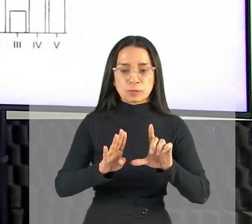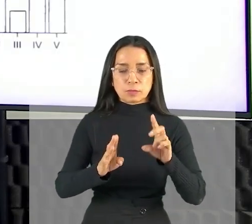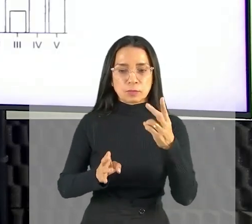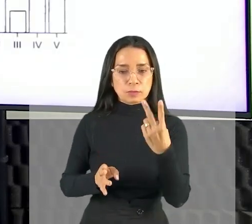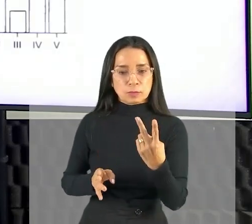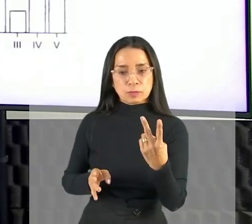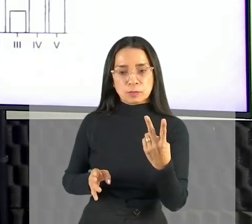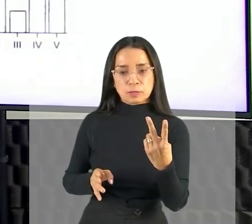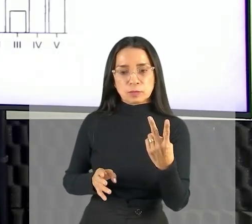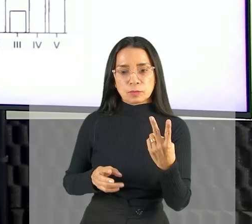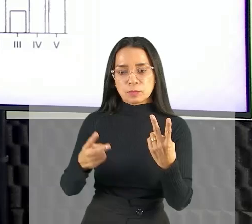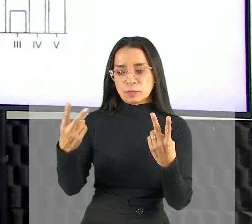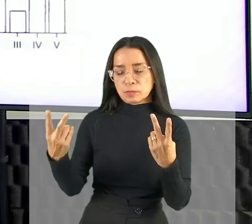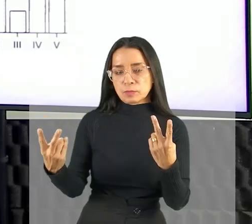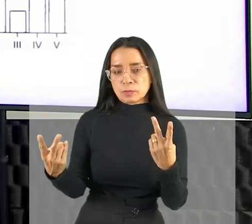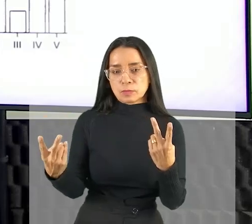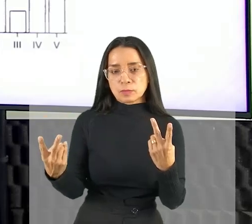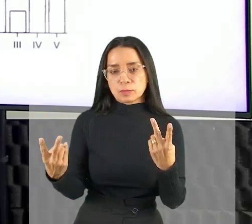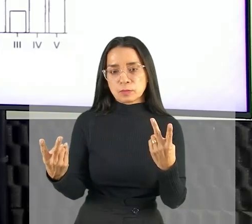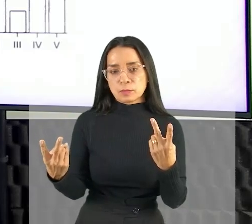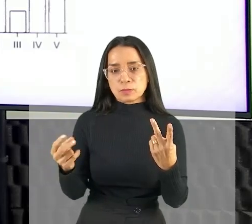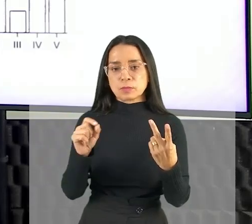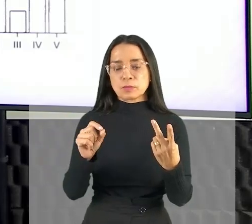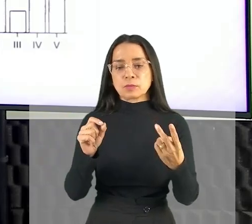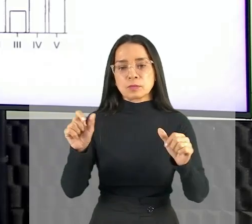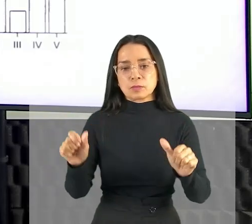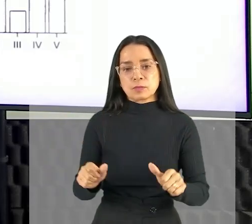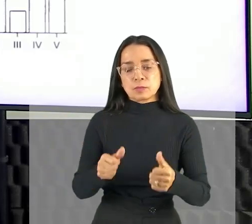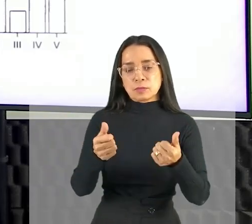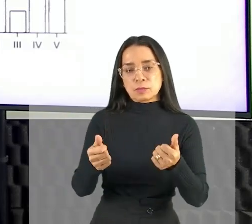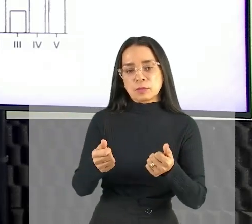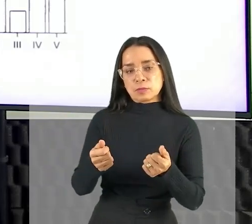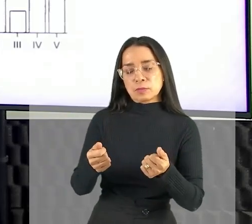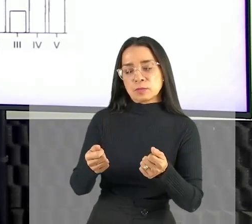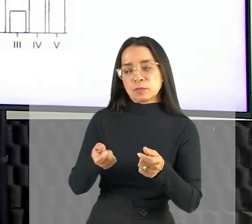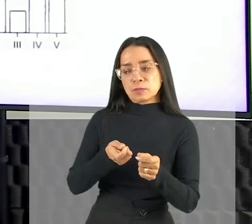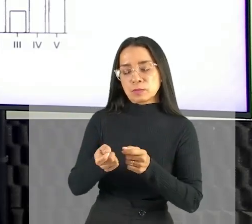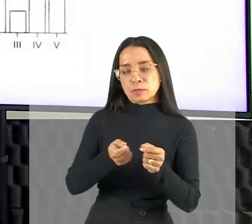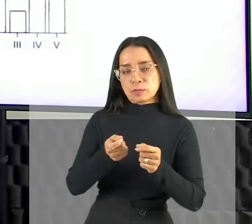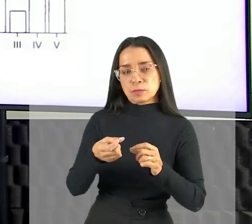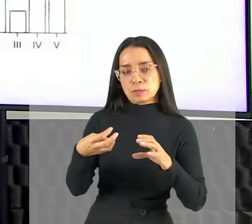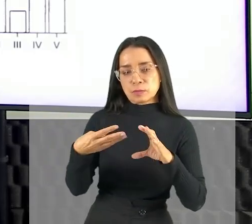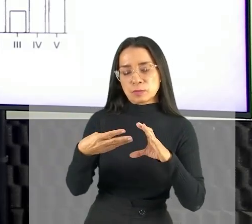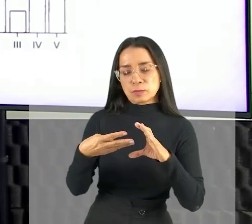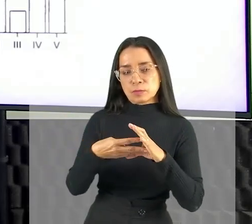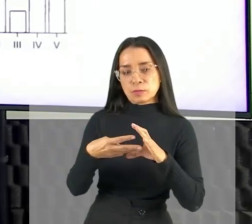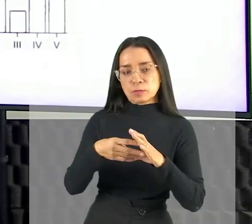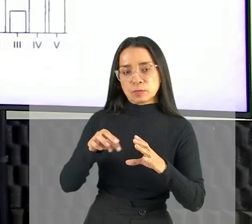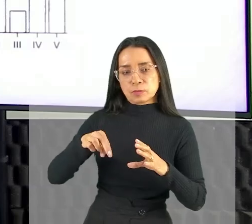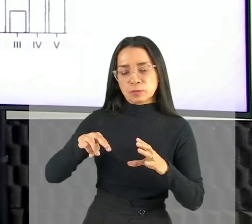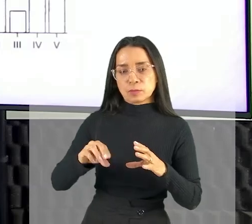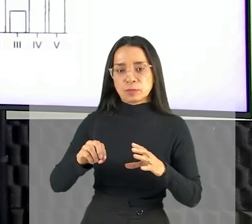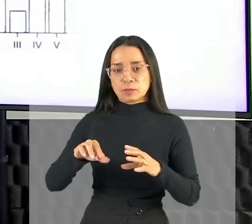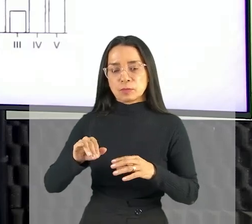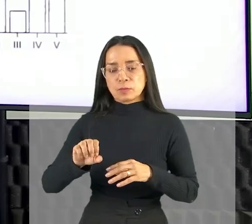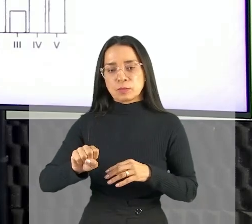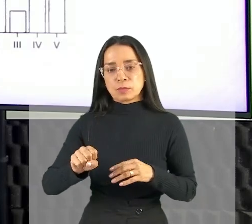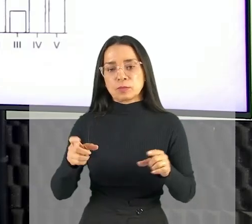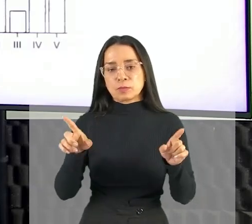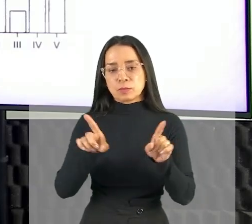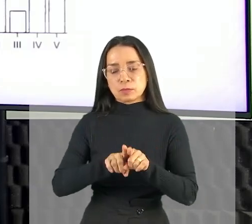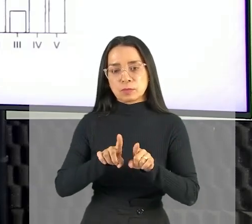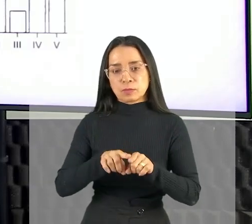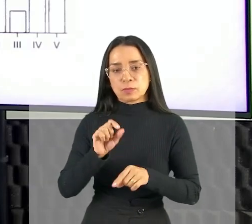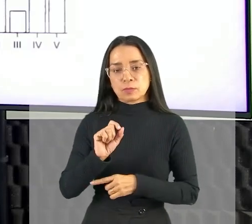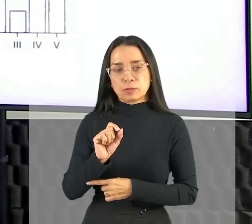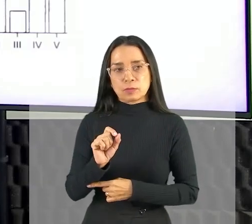duplo aqui né então ele foi o que melhor controlou as células tumorais ao mesmo tempo ele foi o que